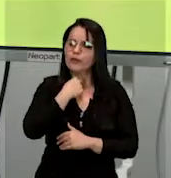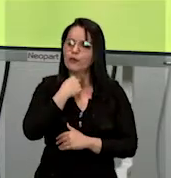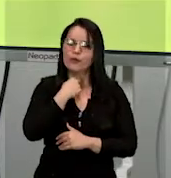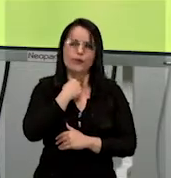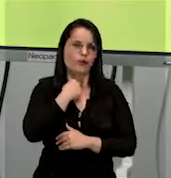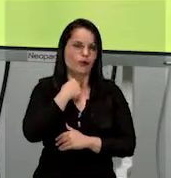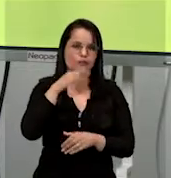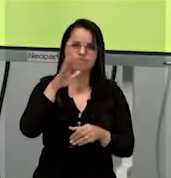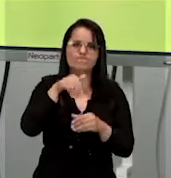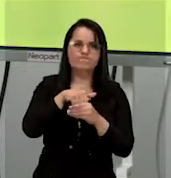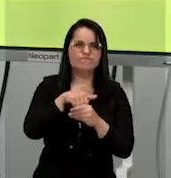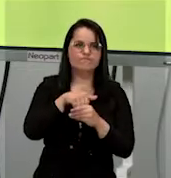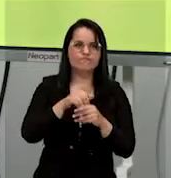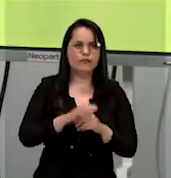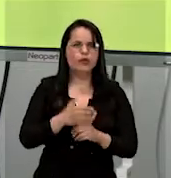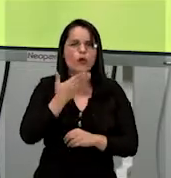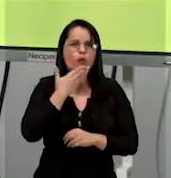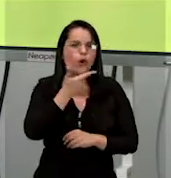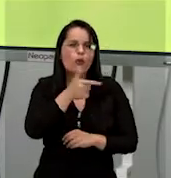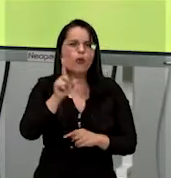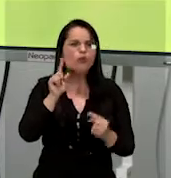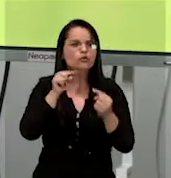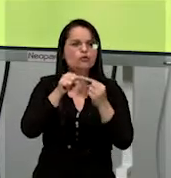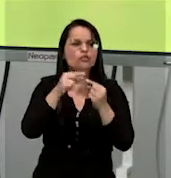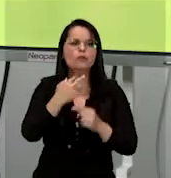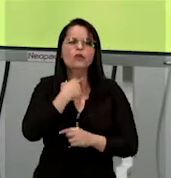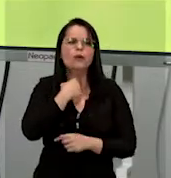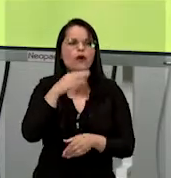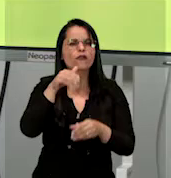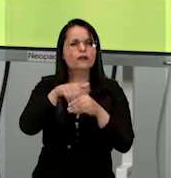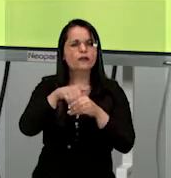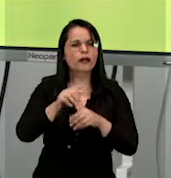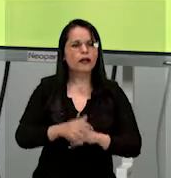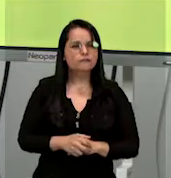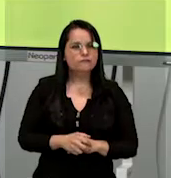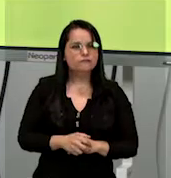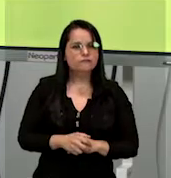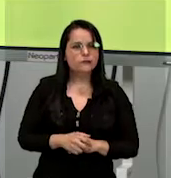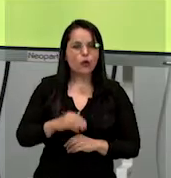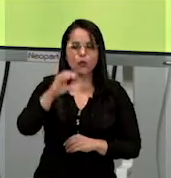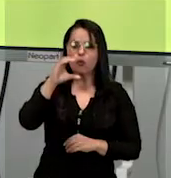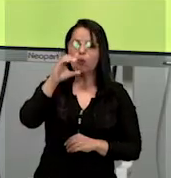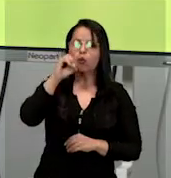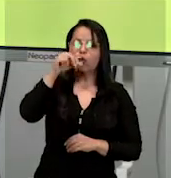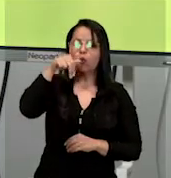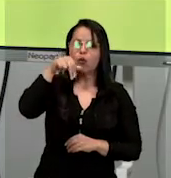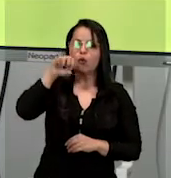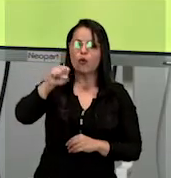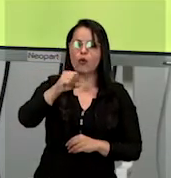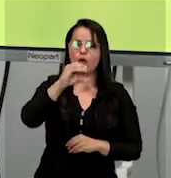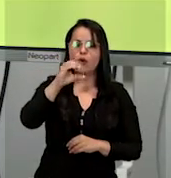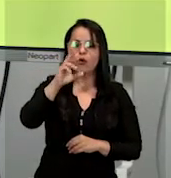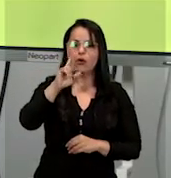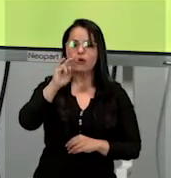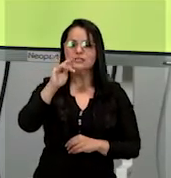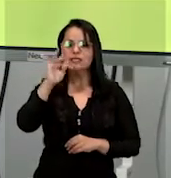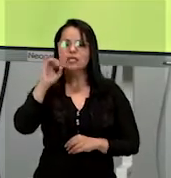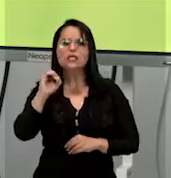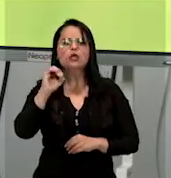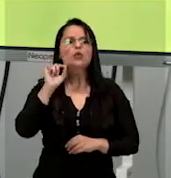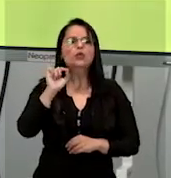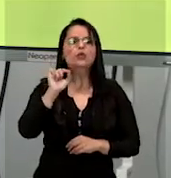votar. Qual outro tipo de pessoa que não pode votar? O conscrito. Sabem o que é conscrito?